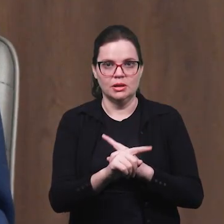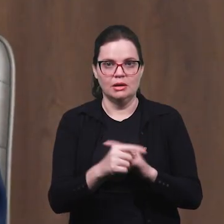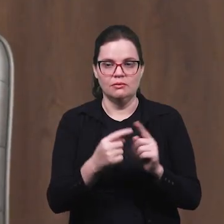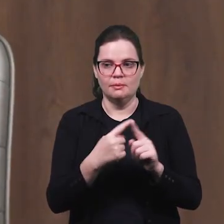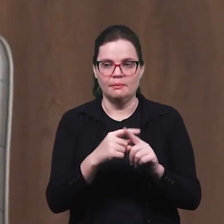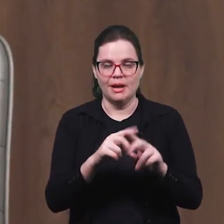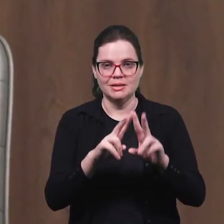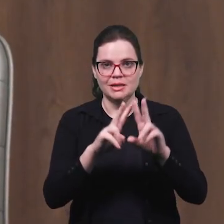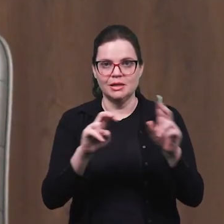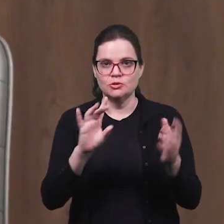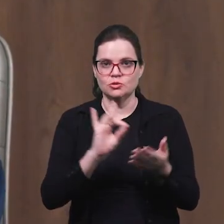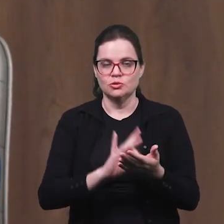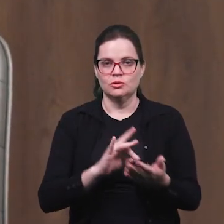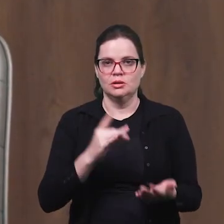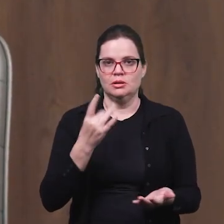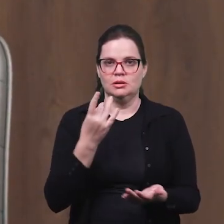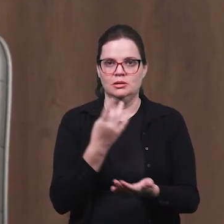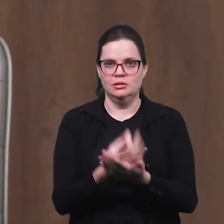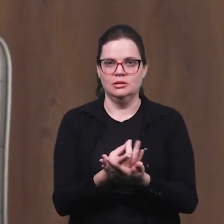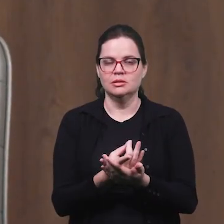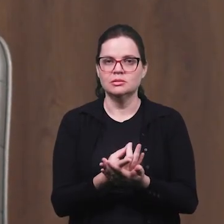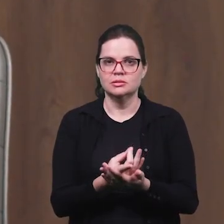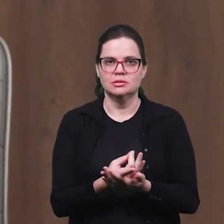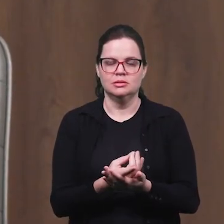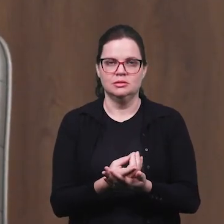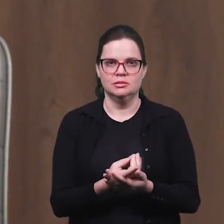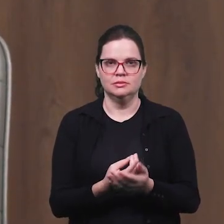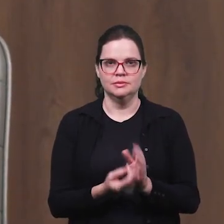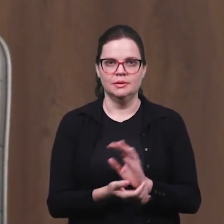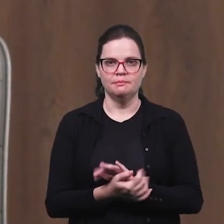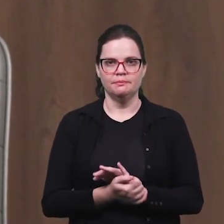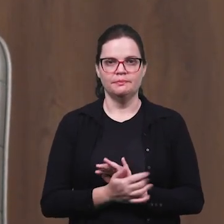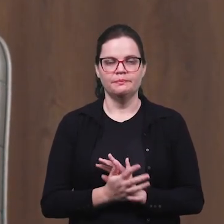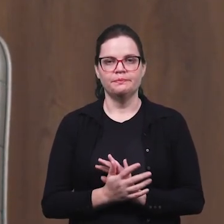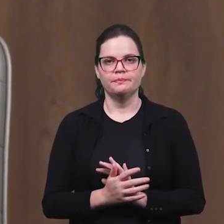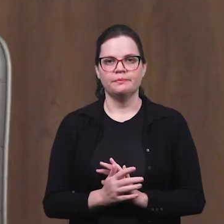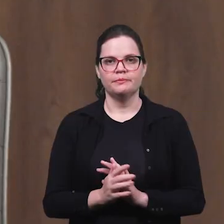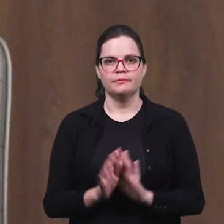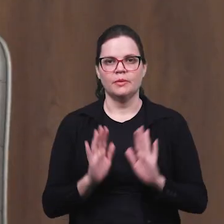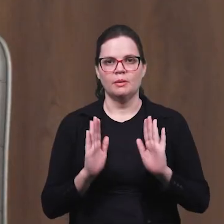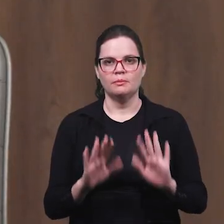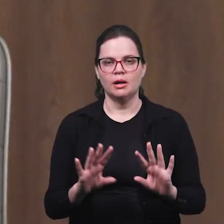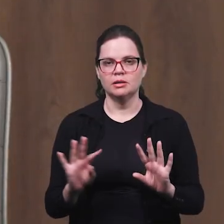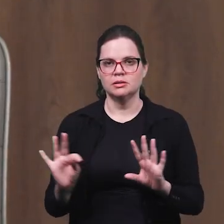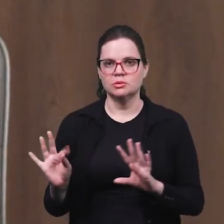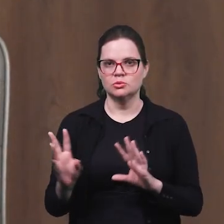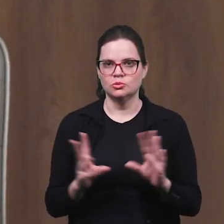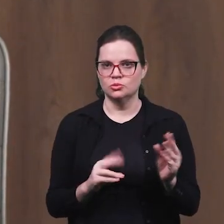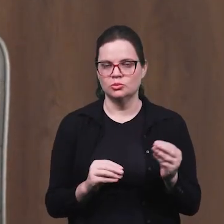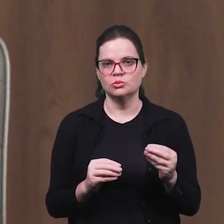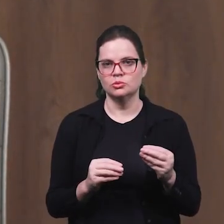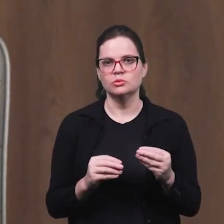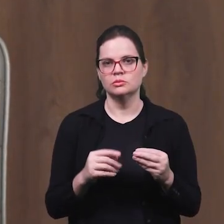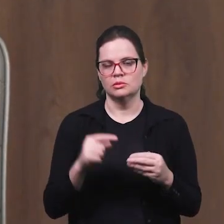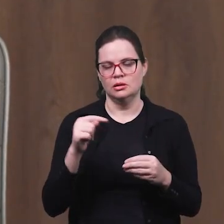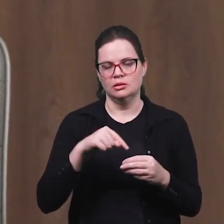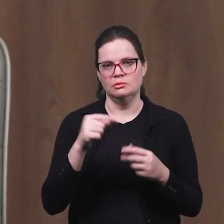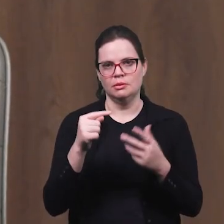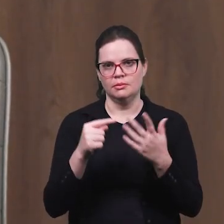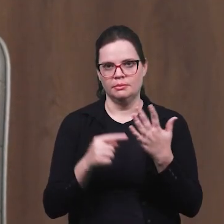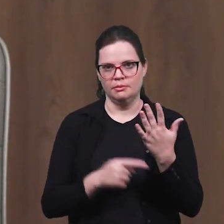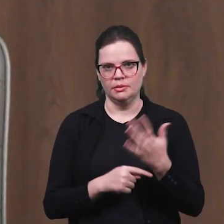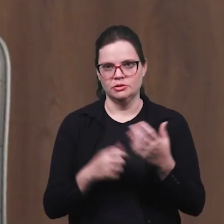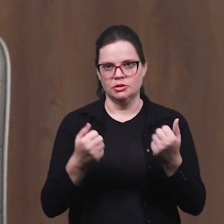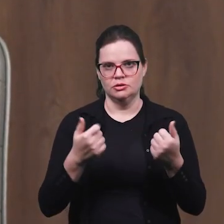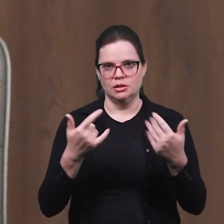são pontos diferentes, e que todos eles estão incluídos aqui na nossa explanação. Nós